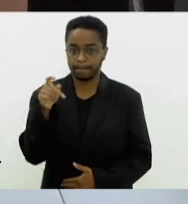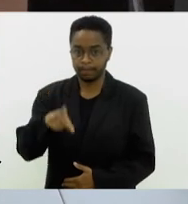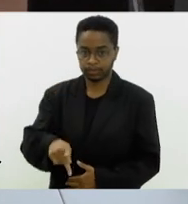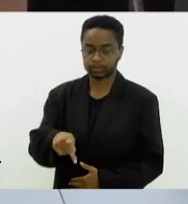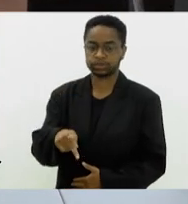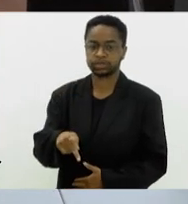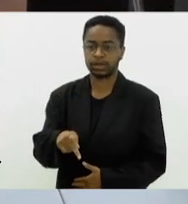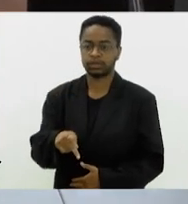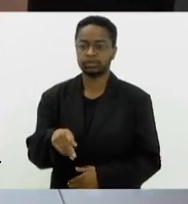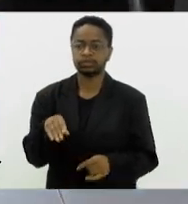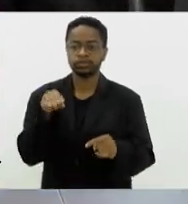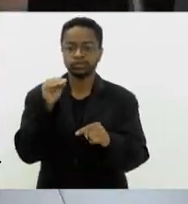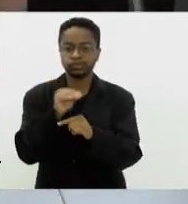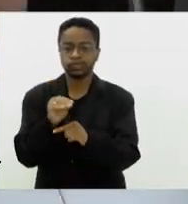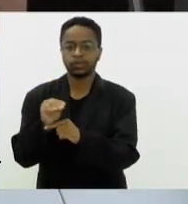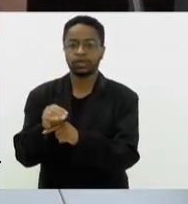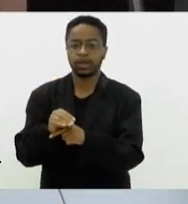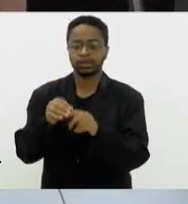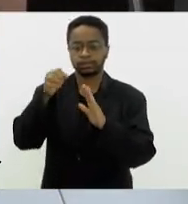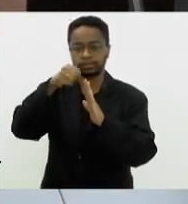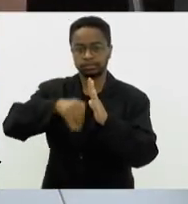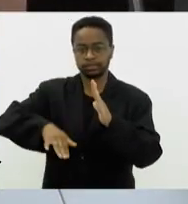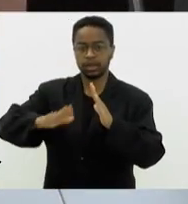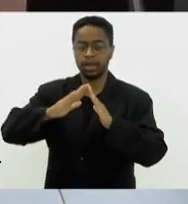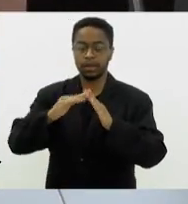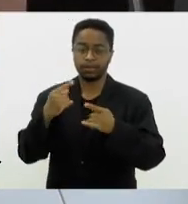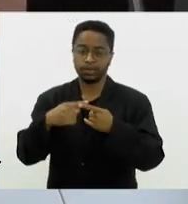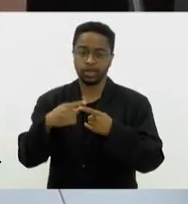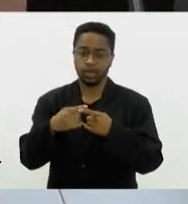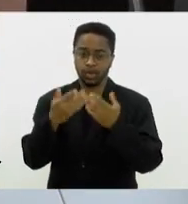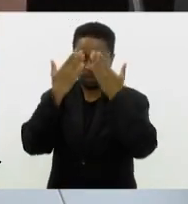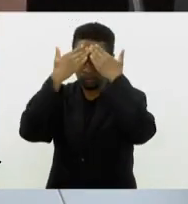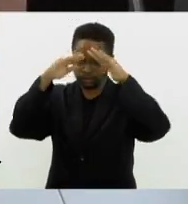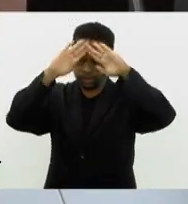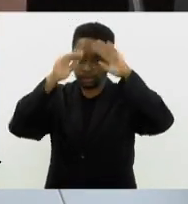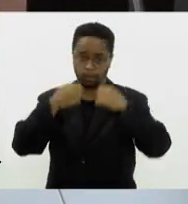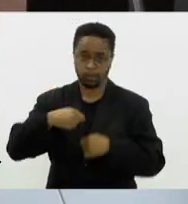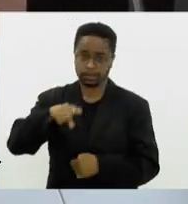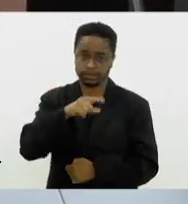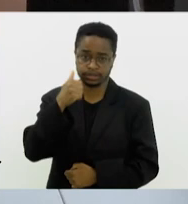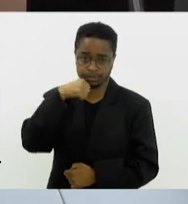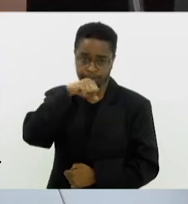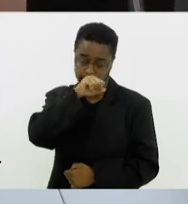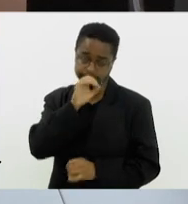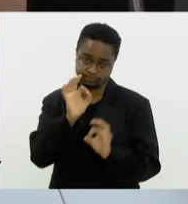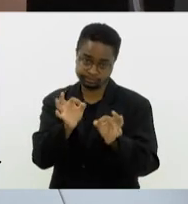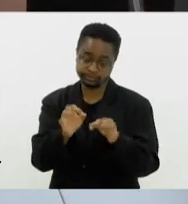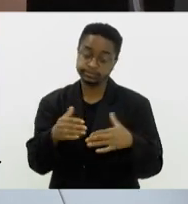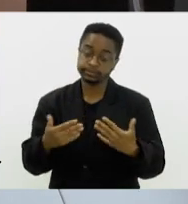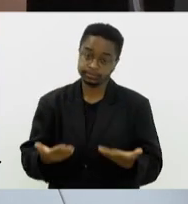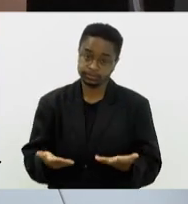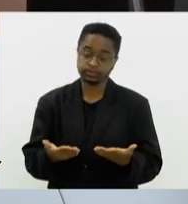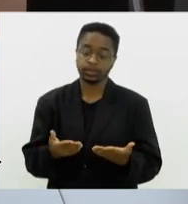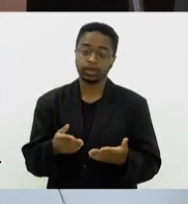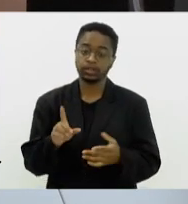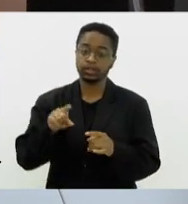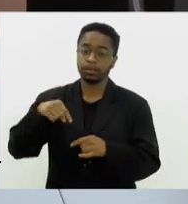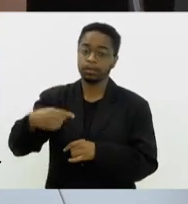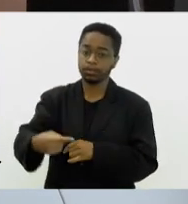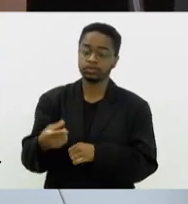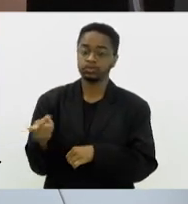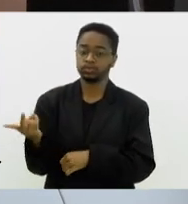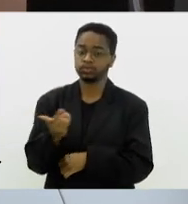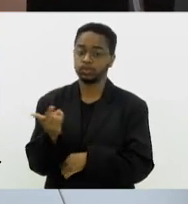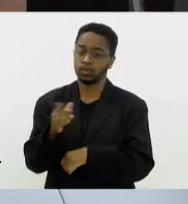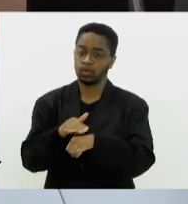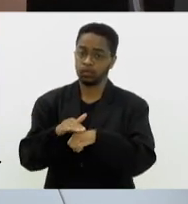ser zeladora de santo, né, porque o orixá não precisa de mãe, né, e, no final da conversa de ambos,